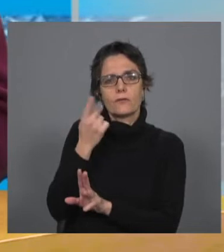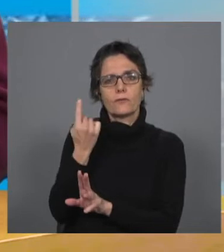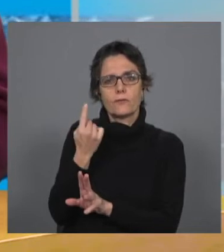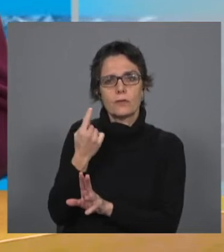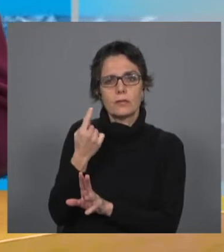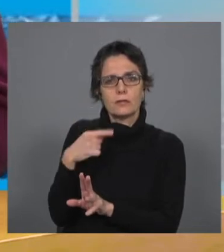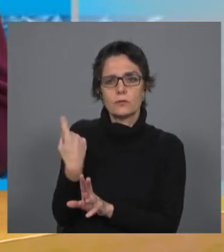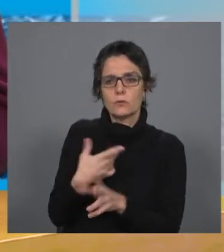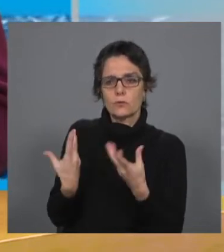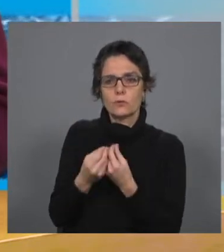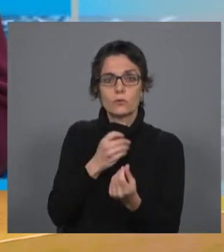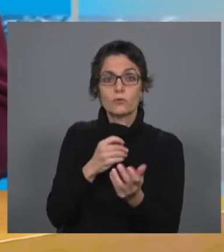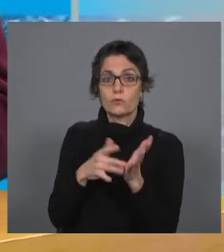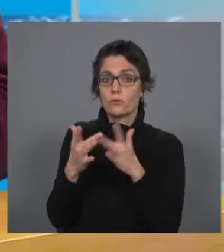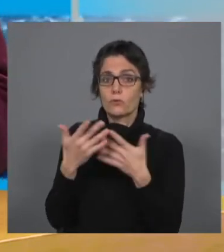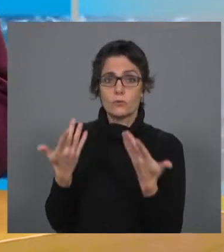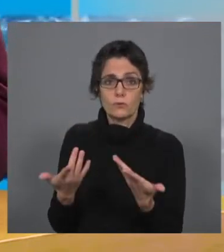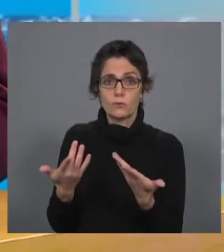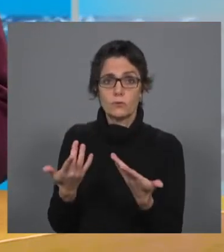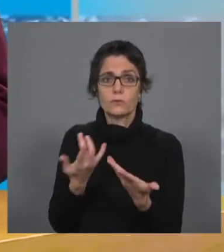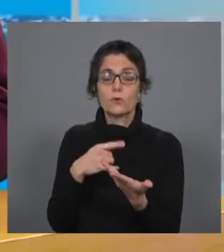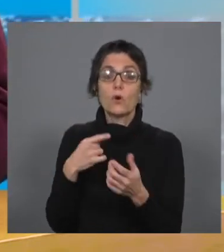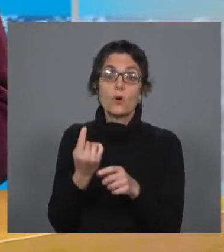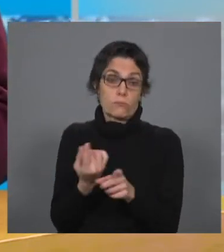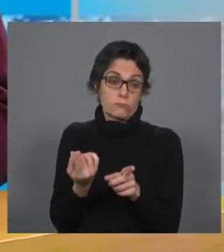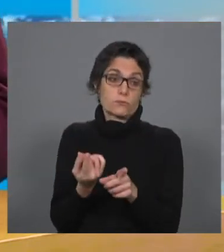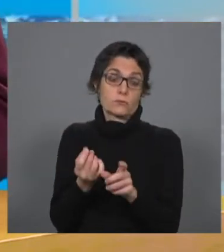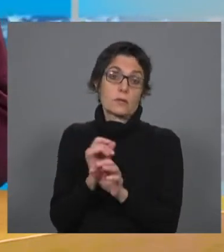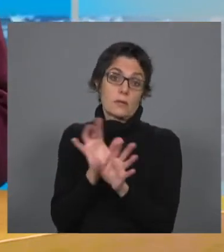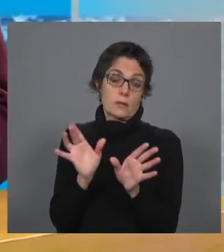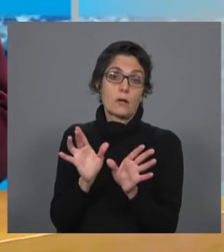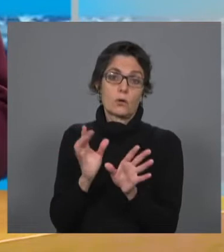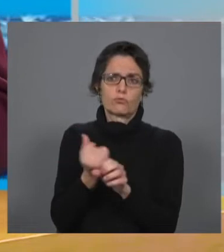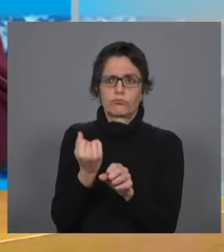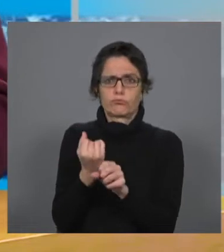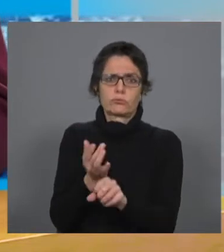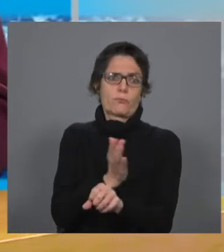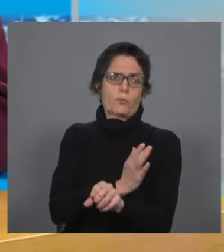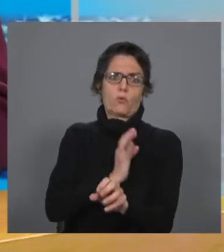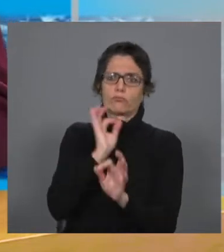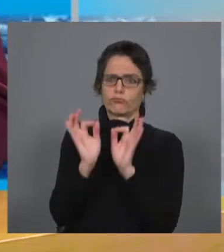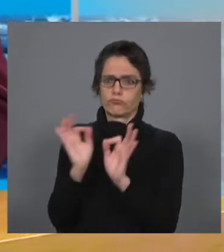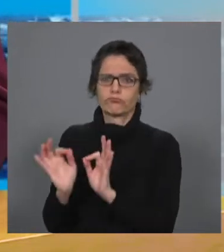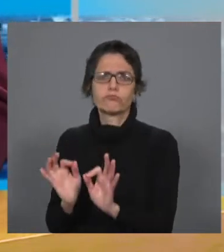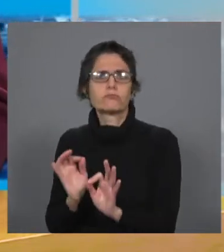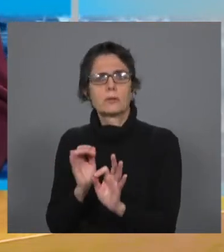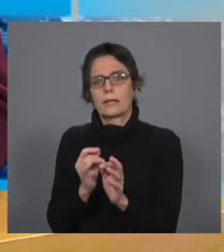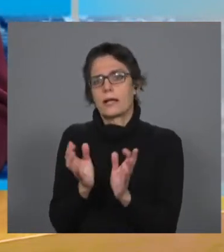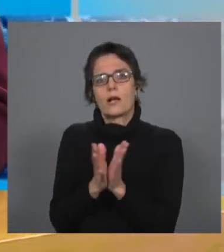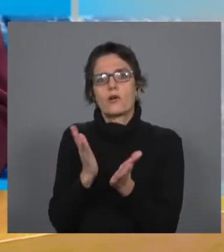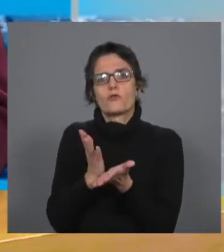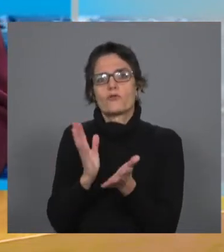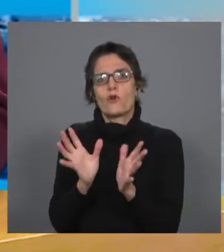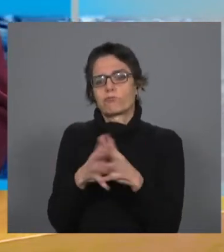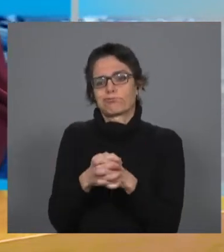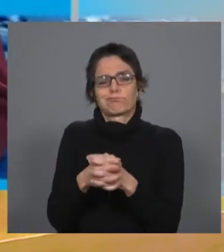em Cristo. Porque, de facto, depois há todo um trabalho ecuménico que não se pode restringir a esta semana, mas que